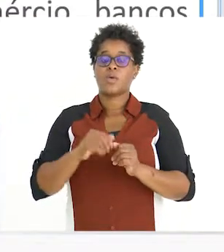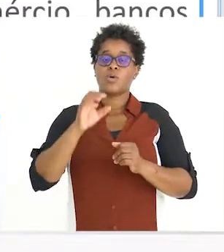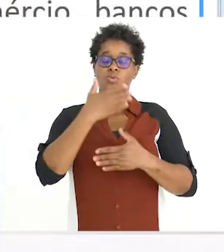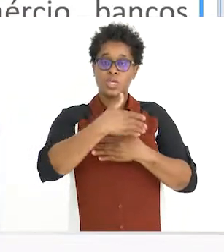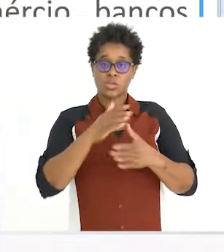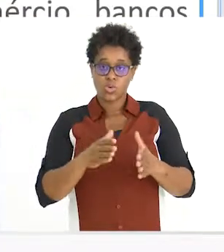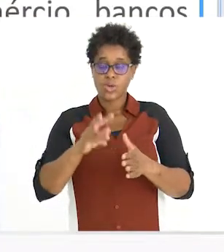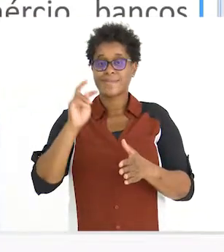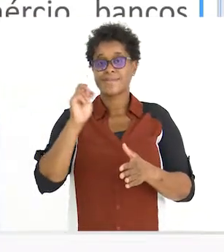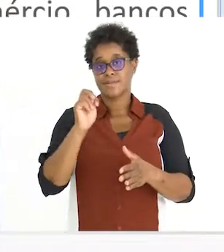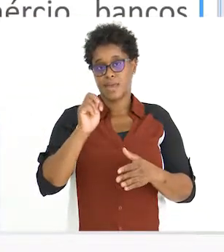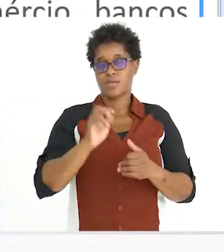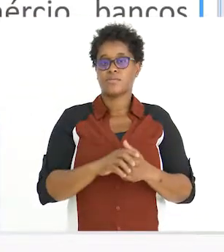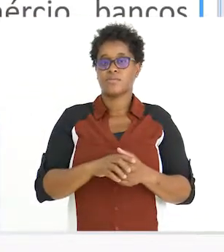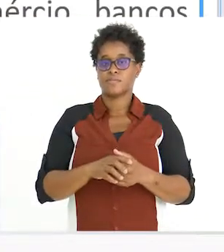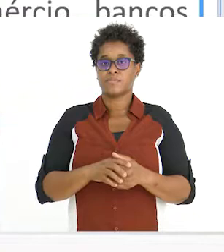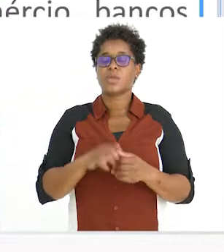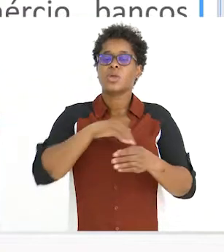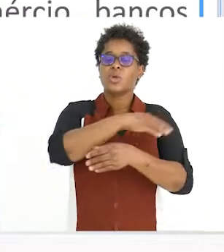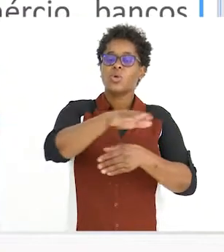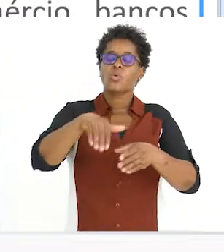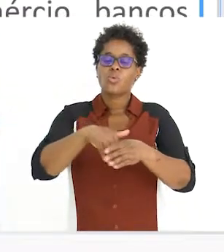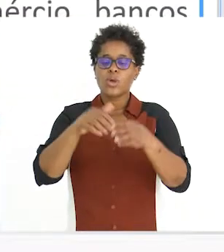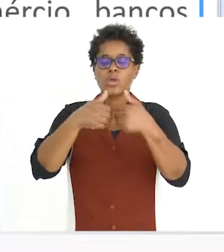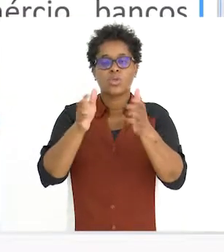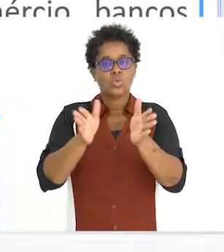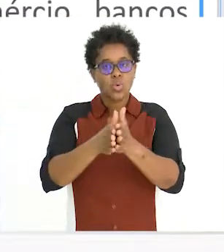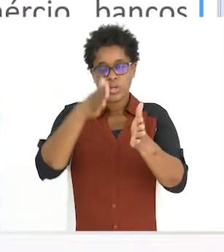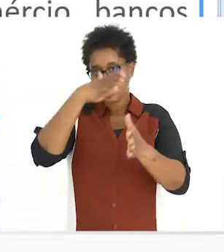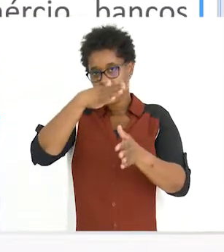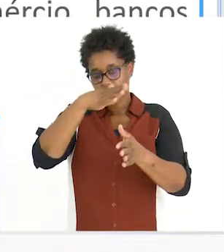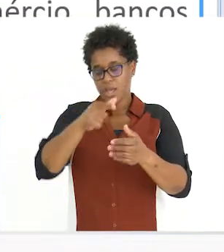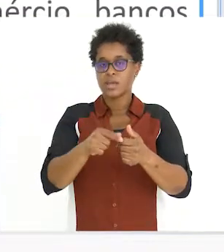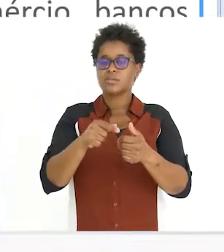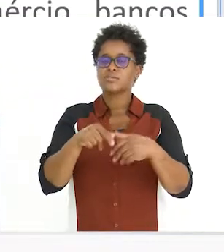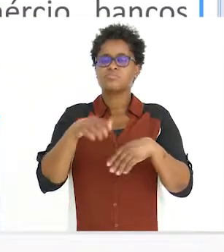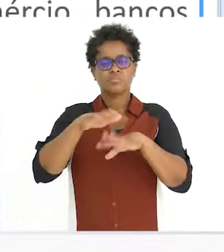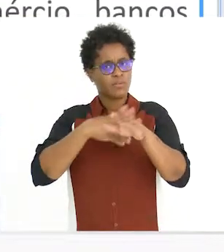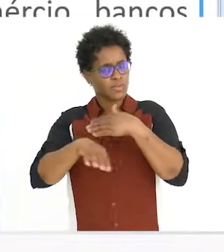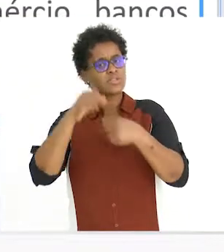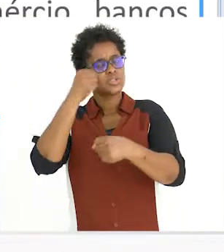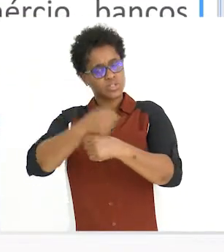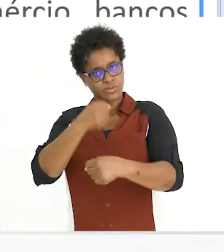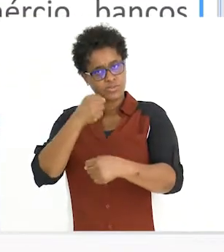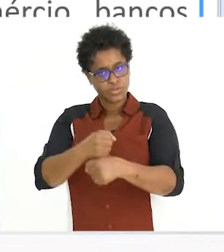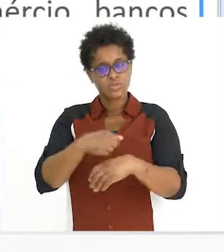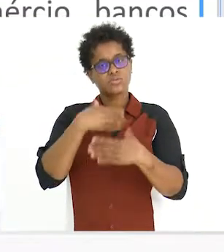setor terciário, que inclui todas as atividades prestadoras de